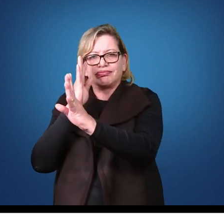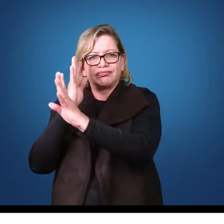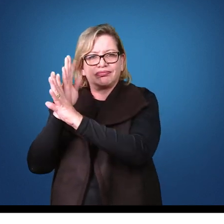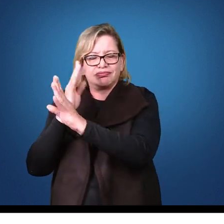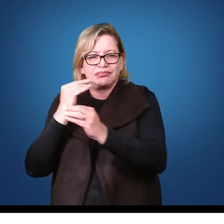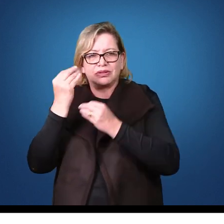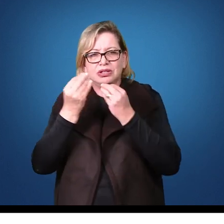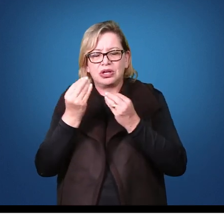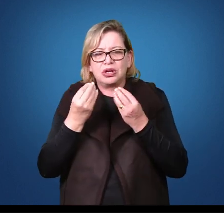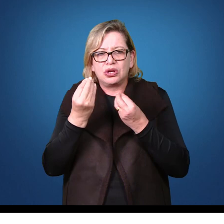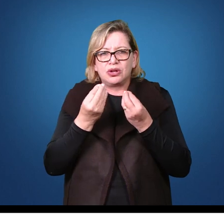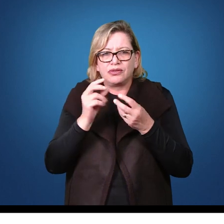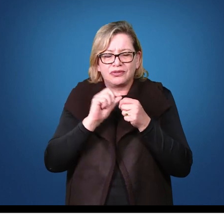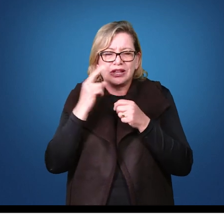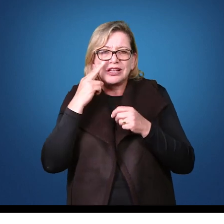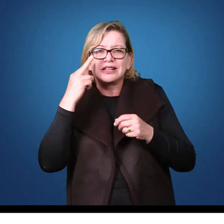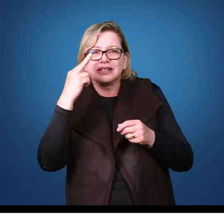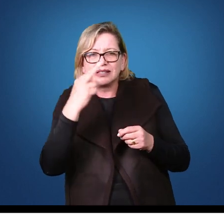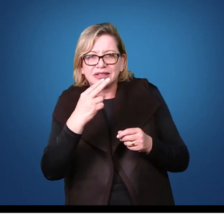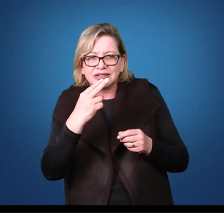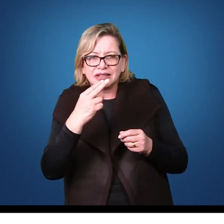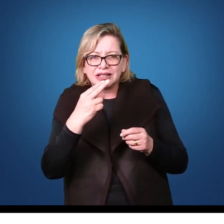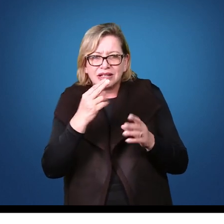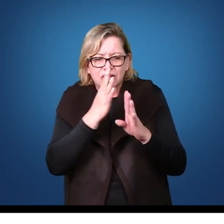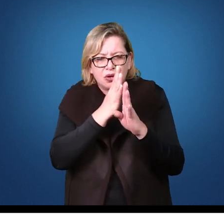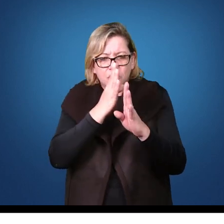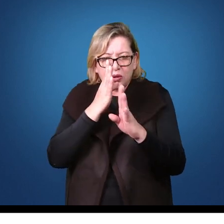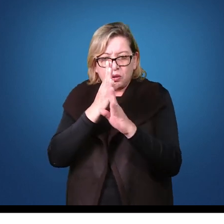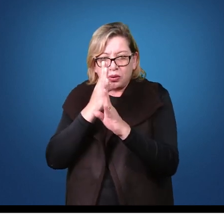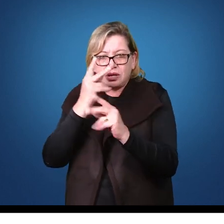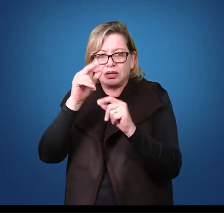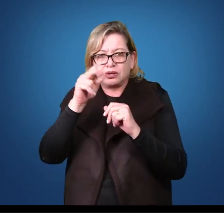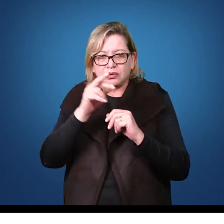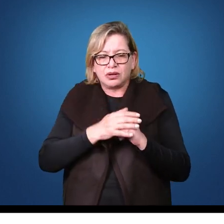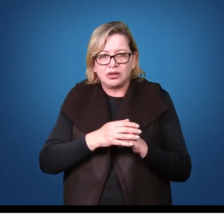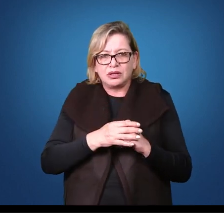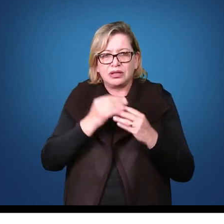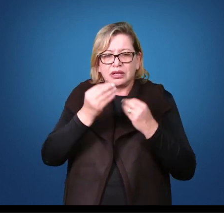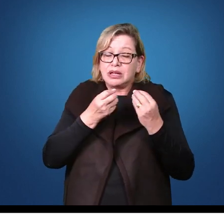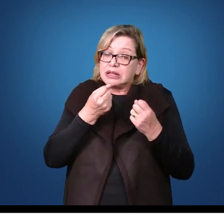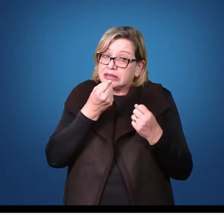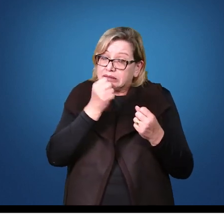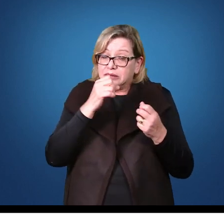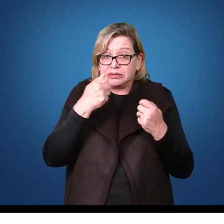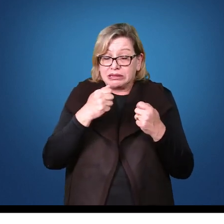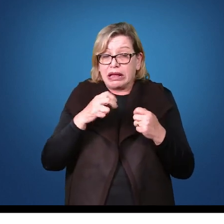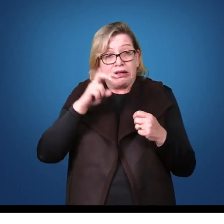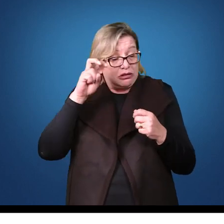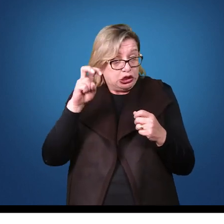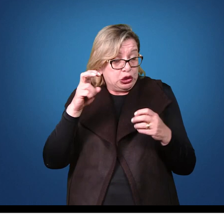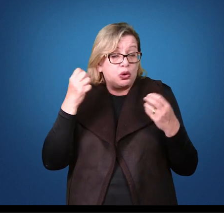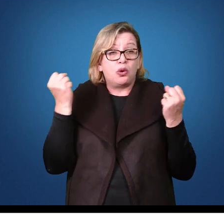e façam assim, ó, do mesmo tamanho. Se precisar de uma quinta fileira, vamos ver.